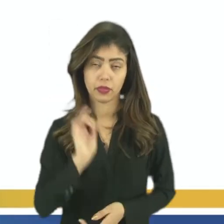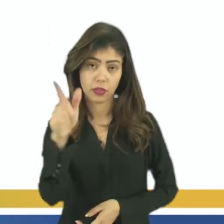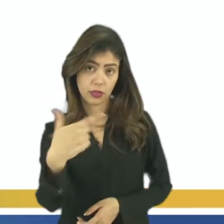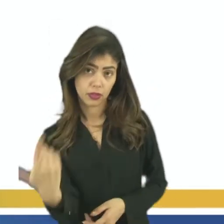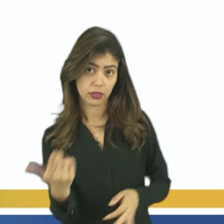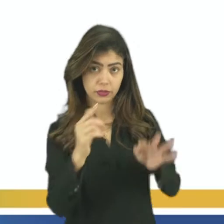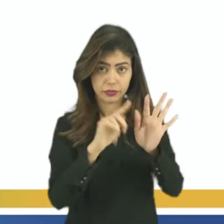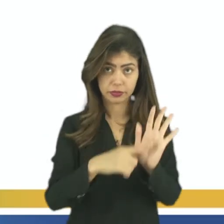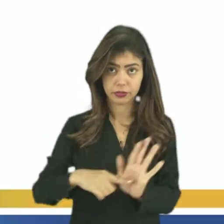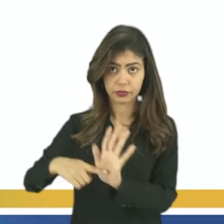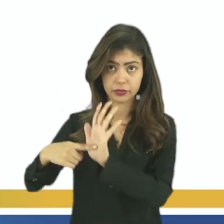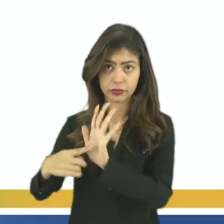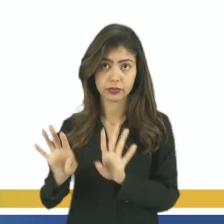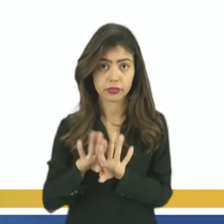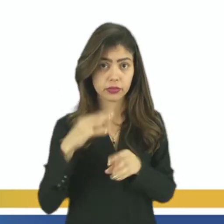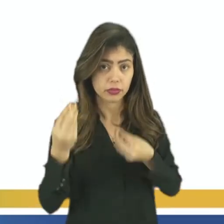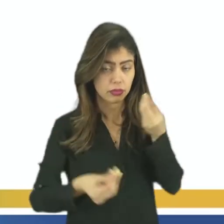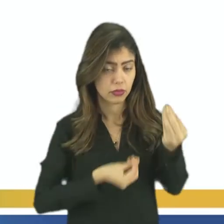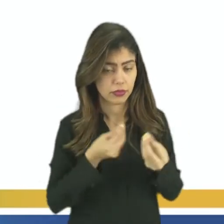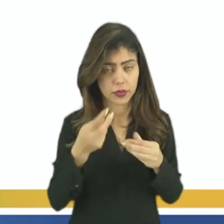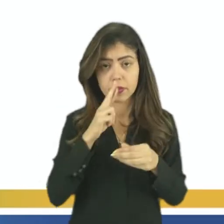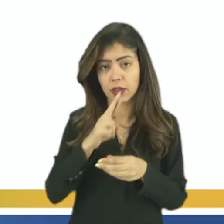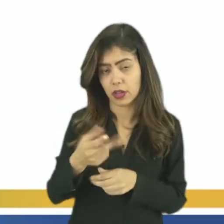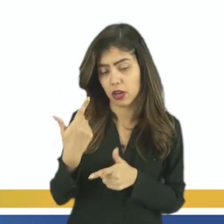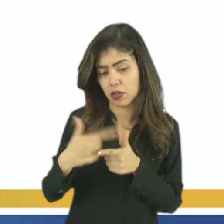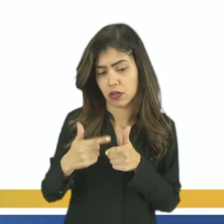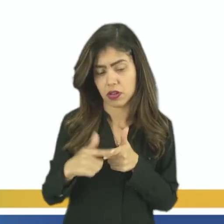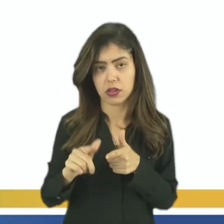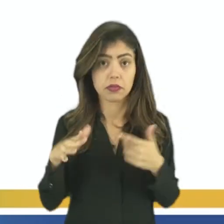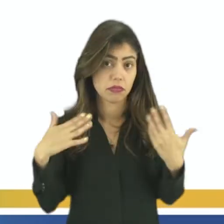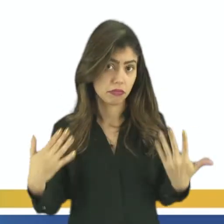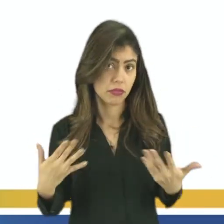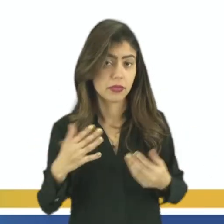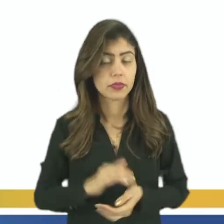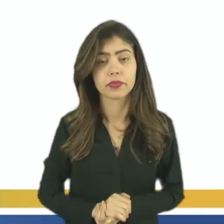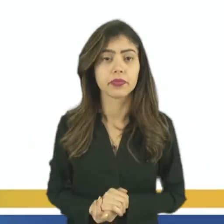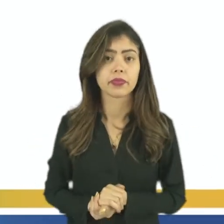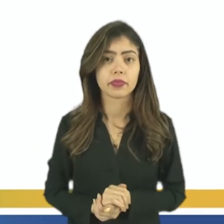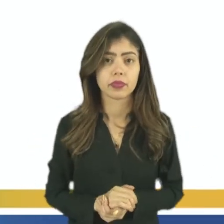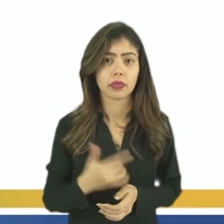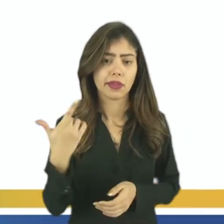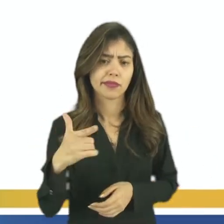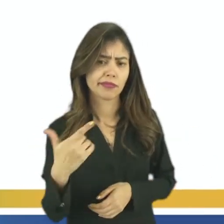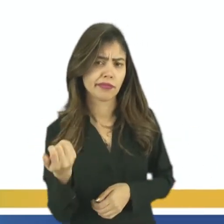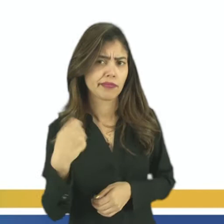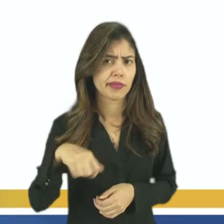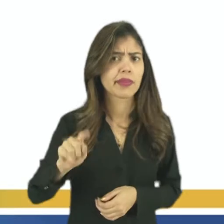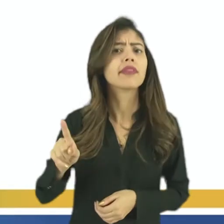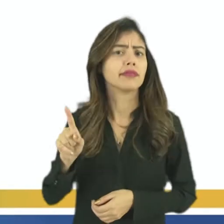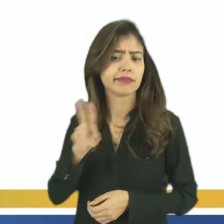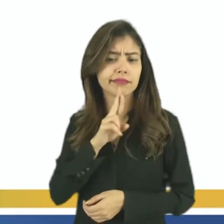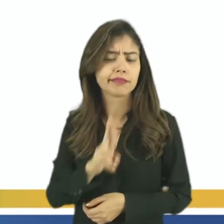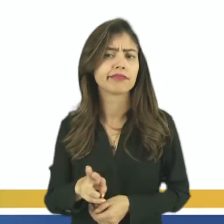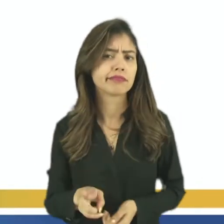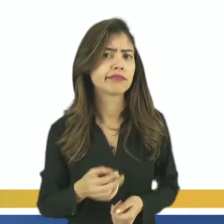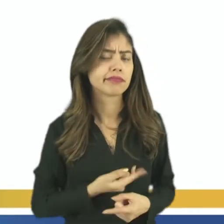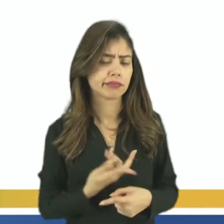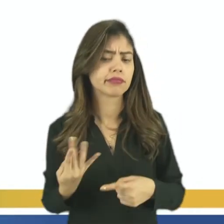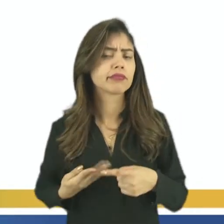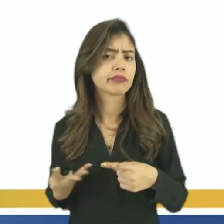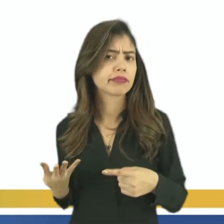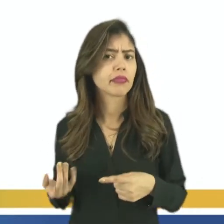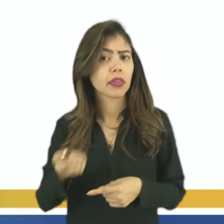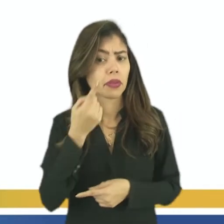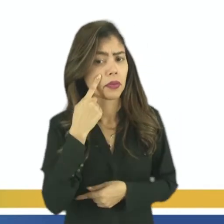é de outra forma a gente poder resolver esse problema de uma outra forma sem calcular os valores dessas frações